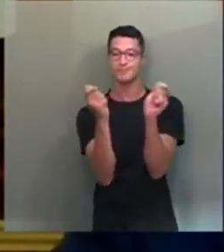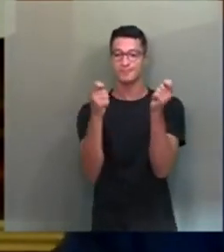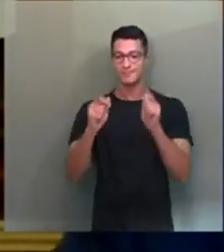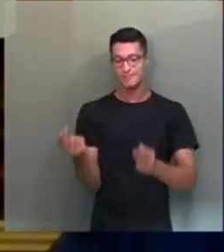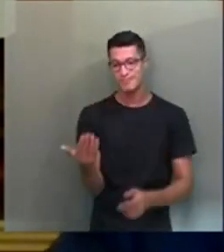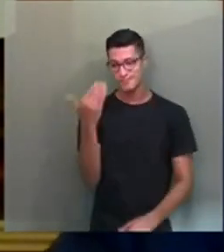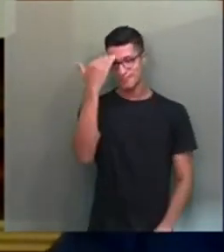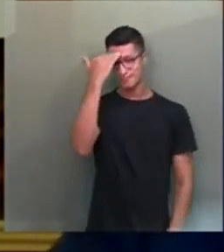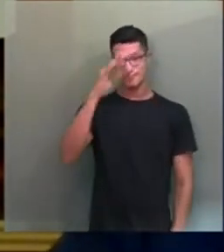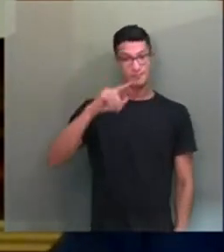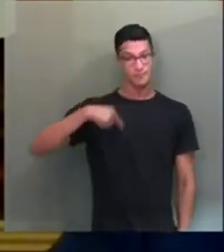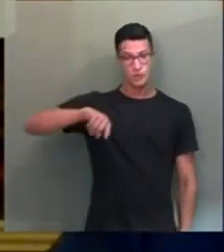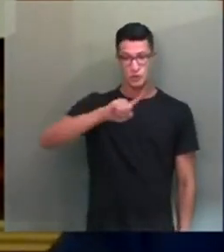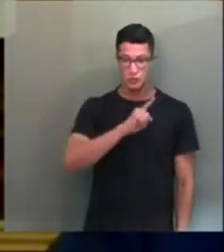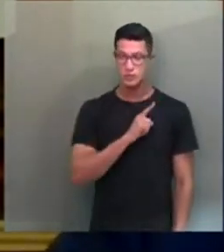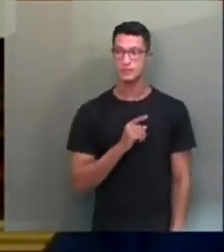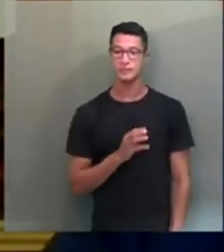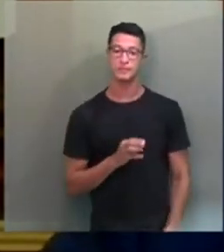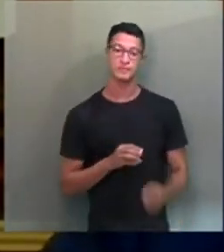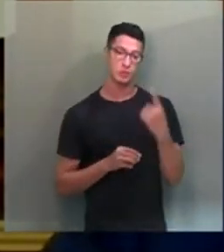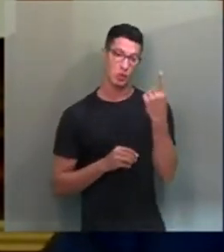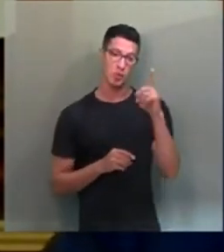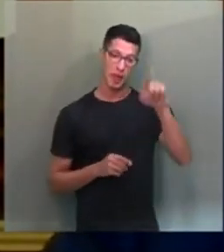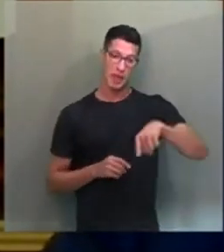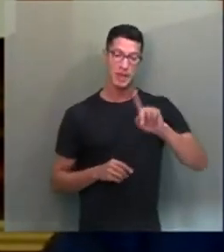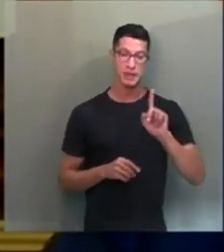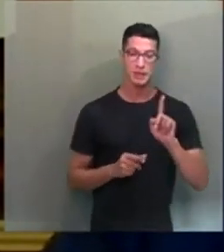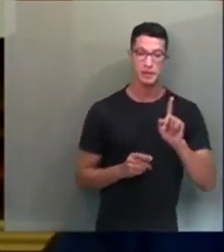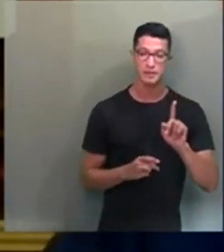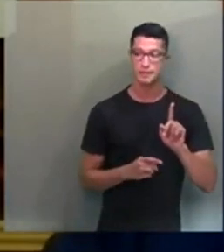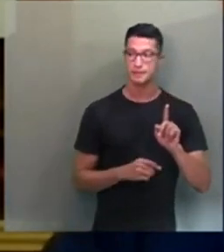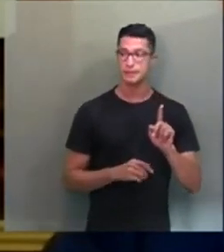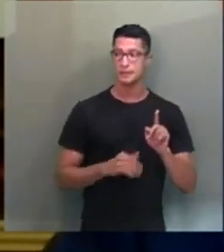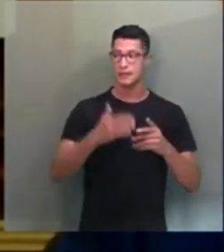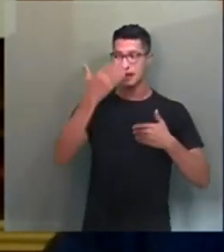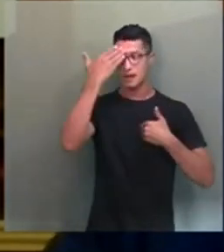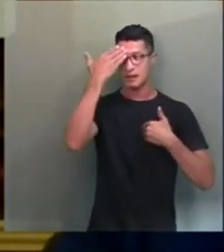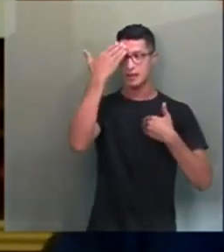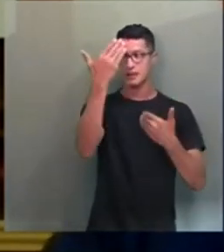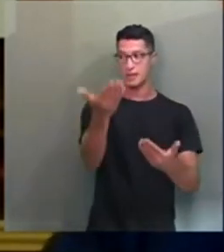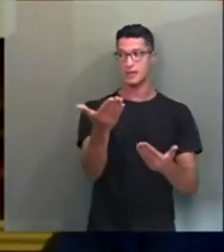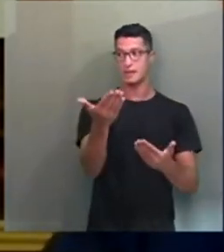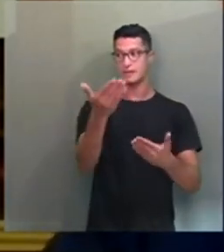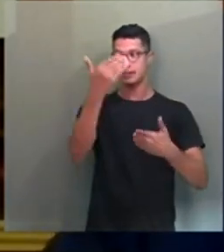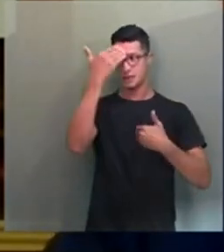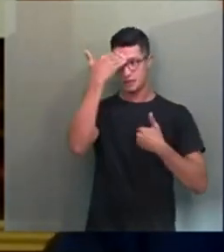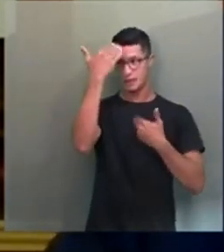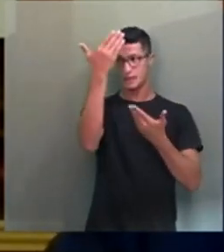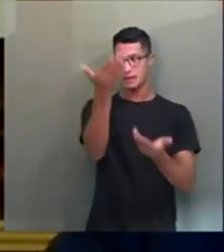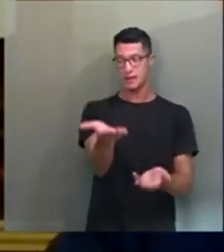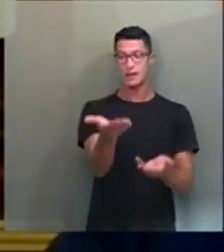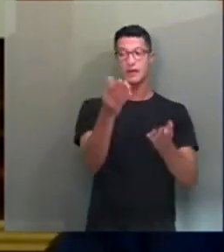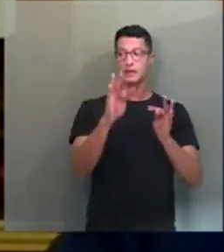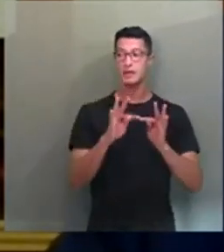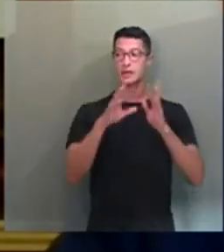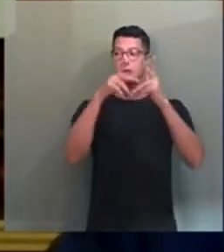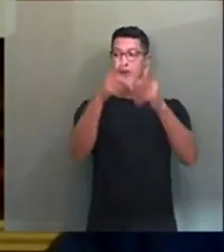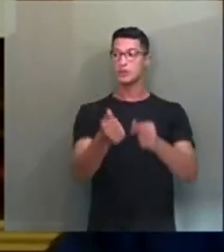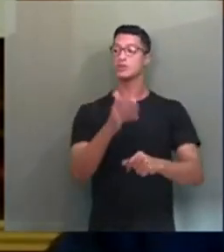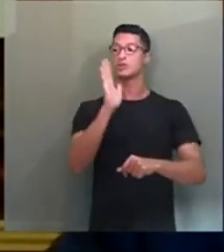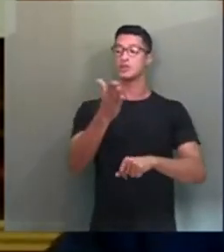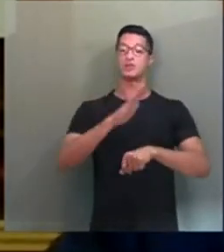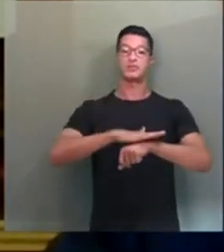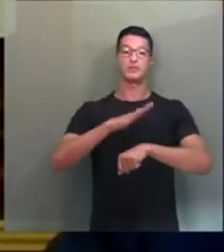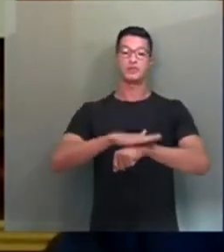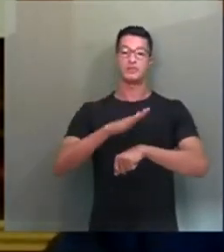mente de todos nós. Uma delas é gratidão. Gratidão por tudo o que foi